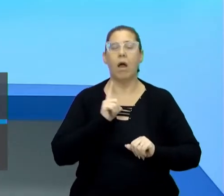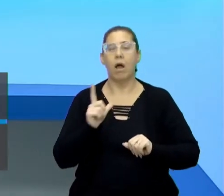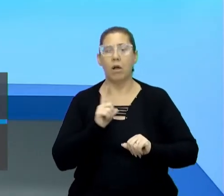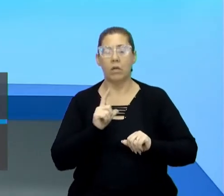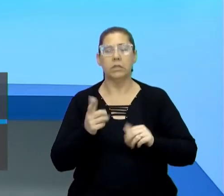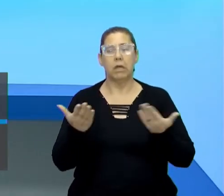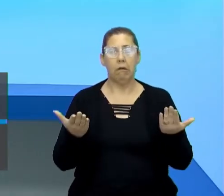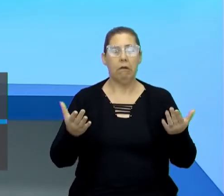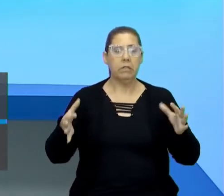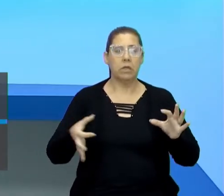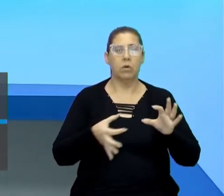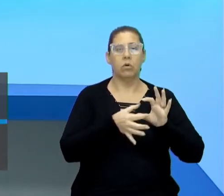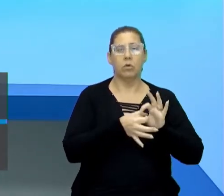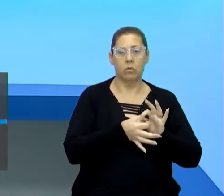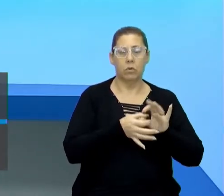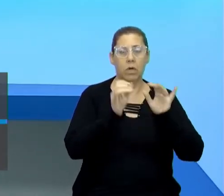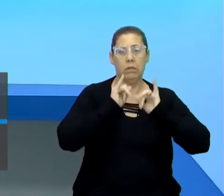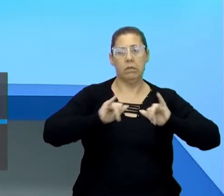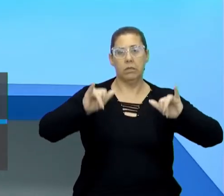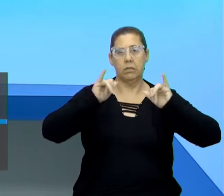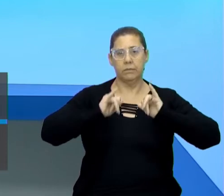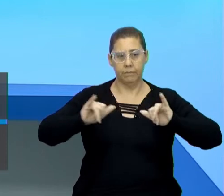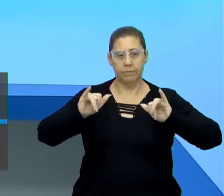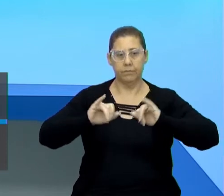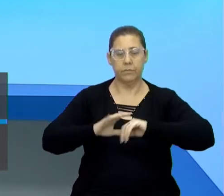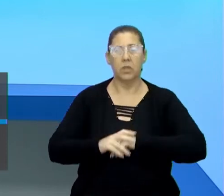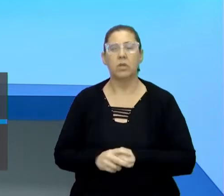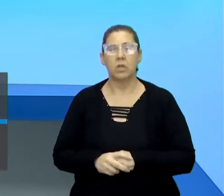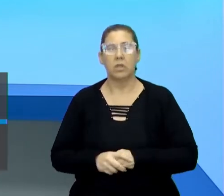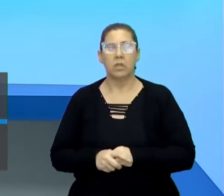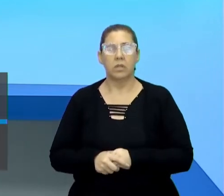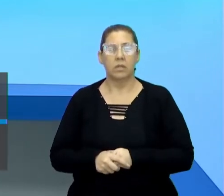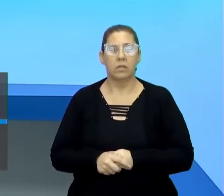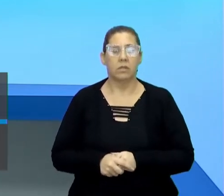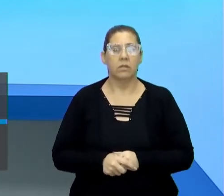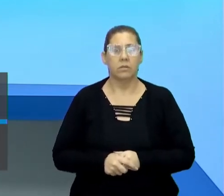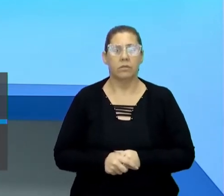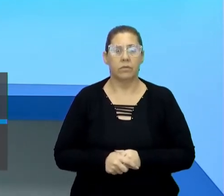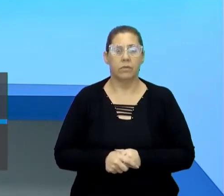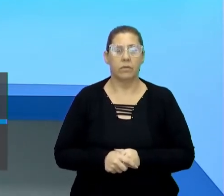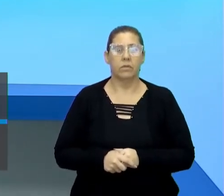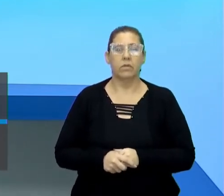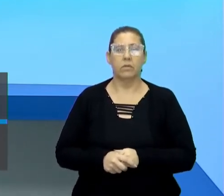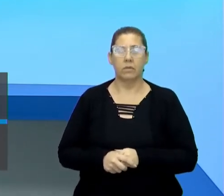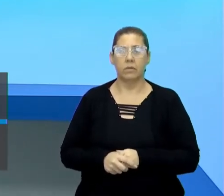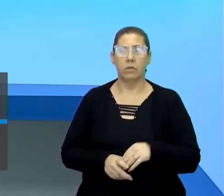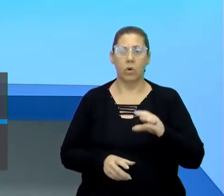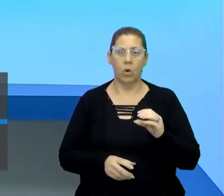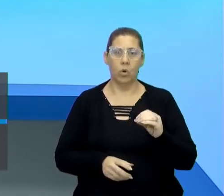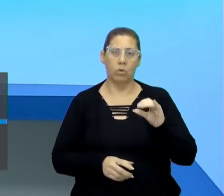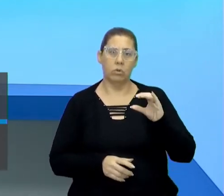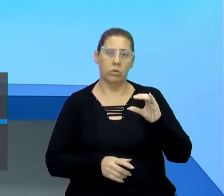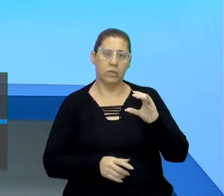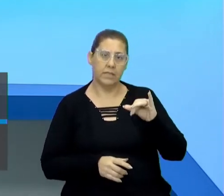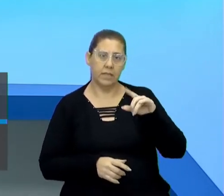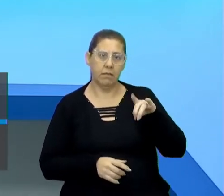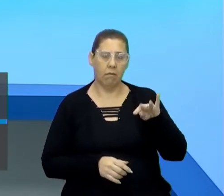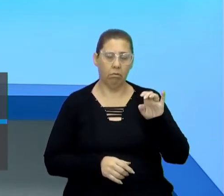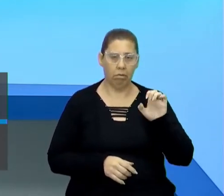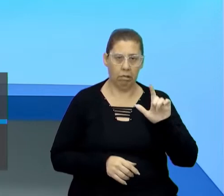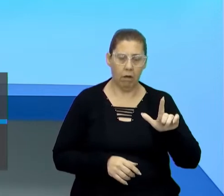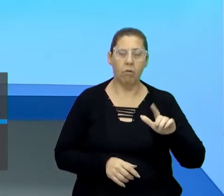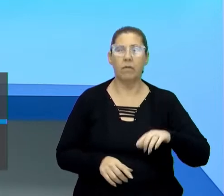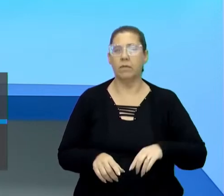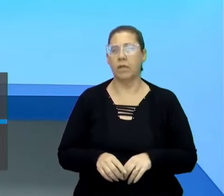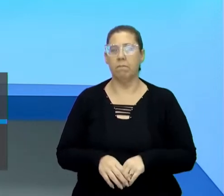esse laço com as narrativas eurocêntricas, com as narrativas ocidentais que a gente fala, né? Então isso ficou claro aí